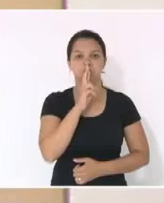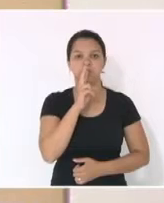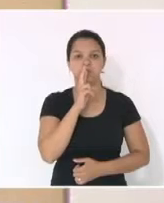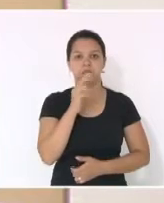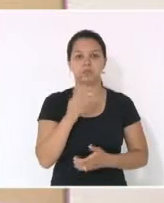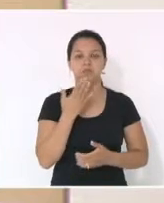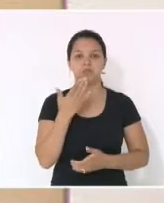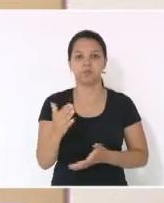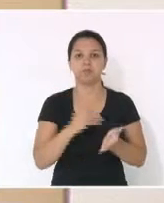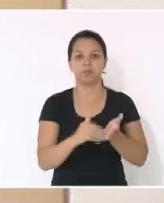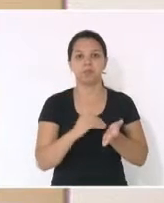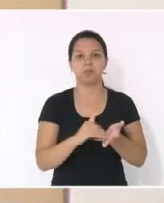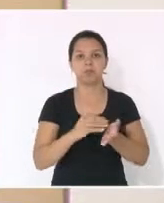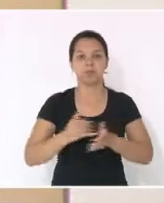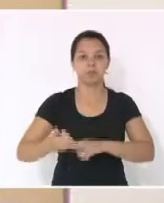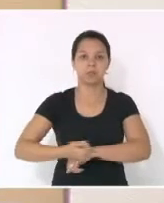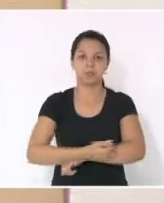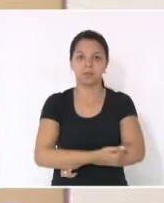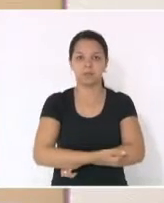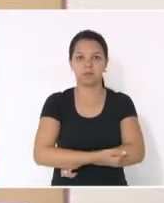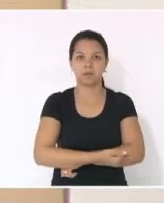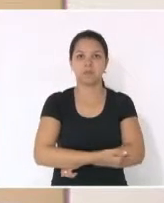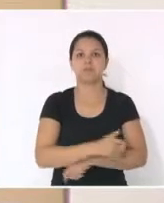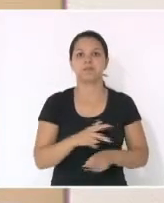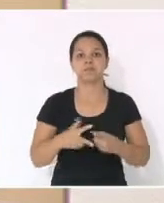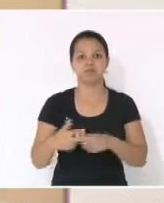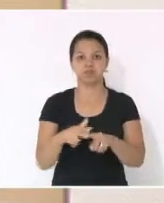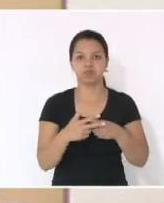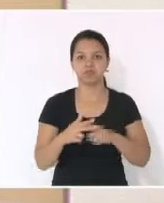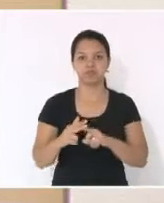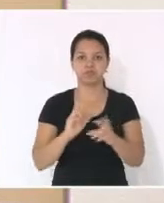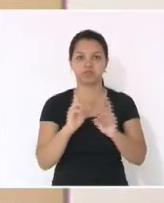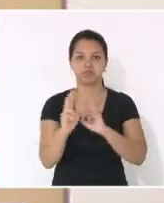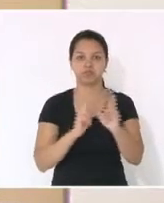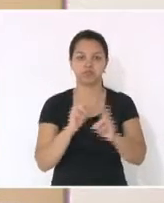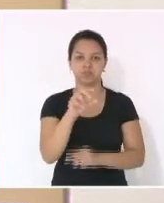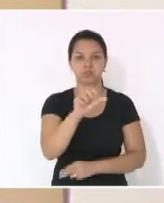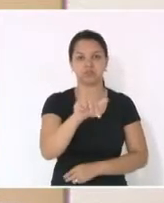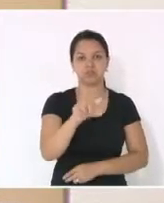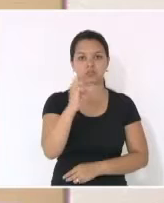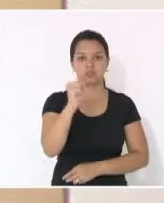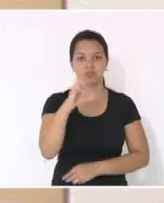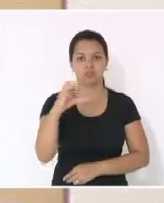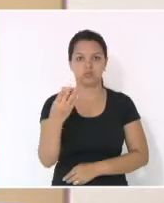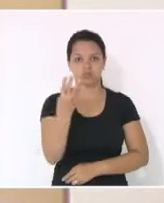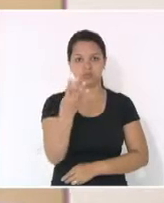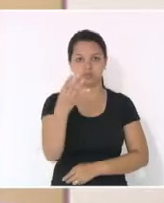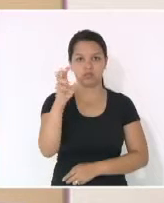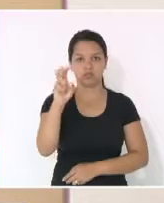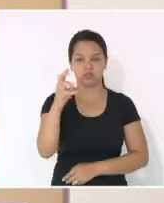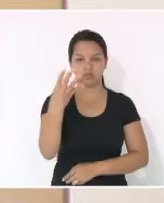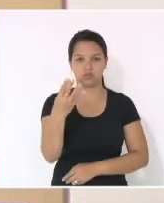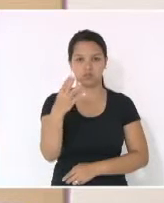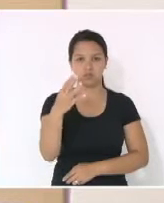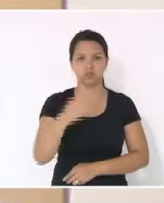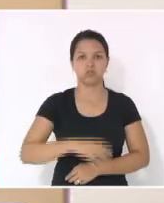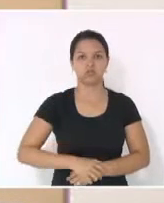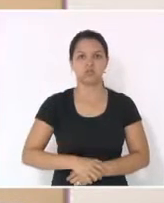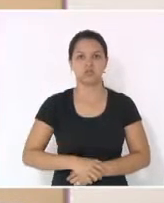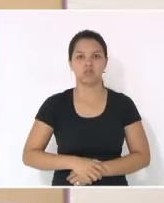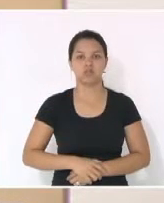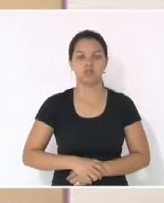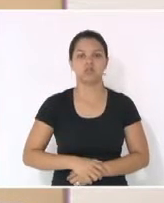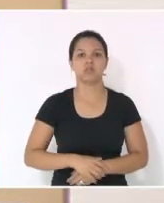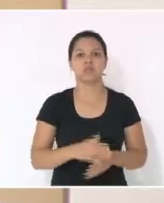informações referentes à página a ação da rodovia sc-445 trecho entre os municípios de